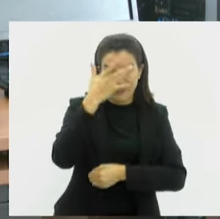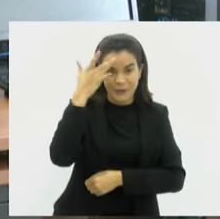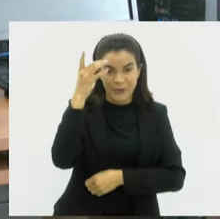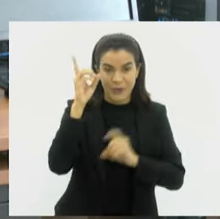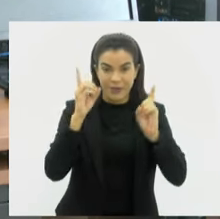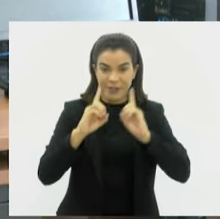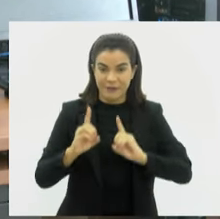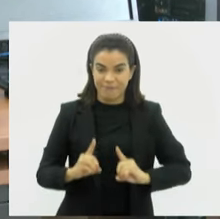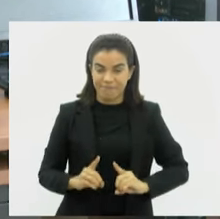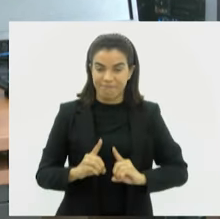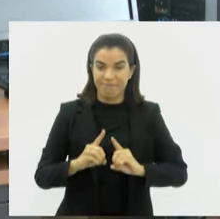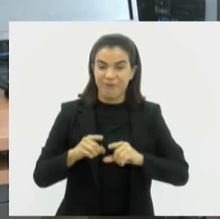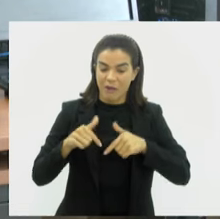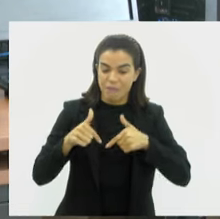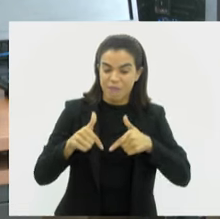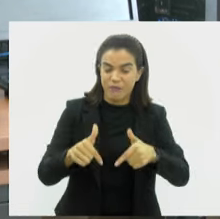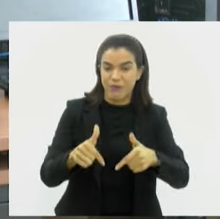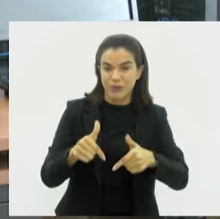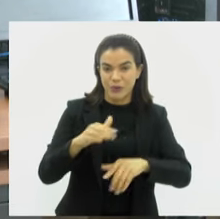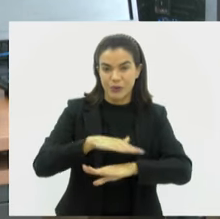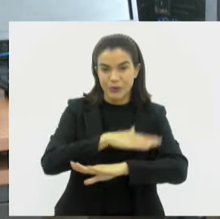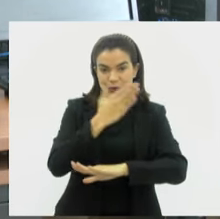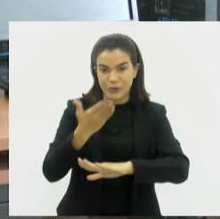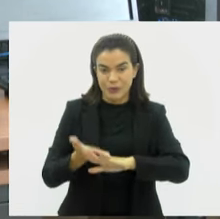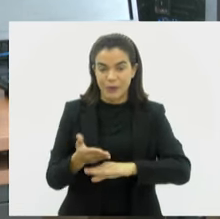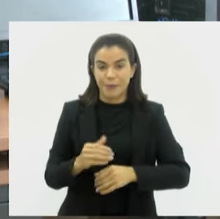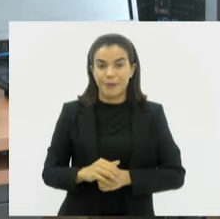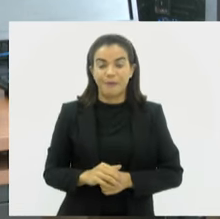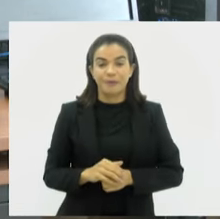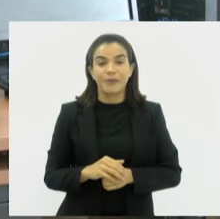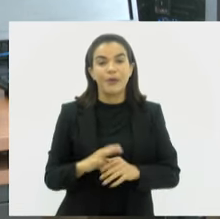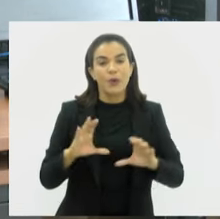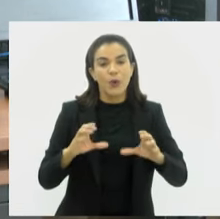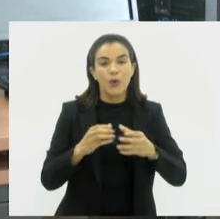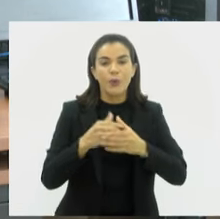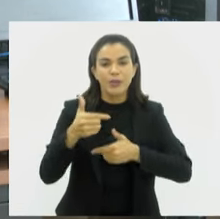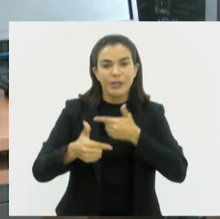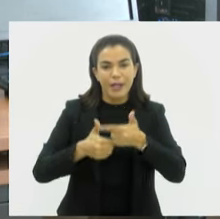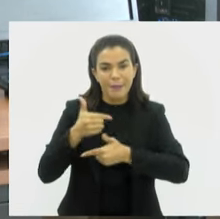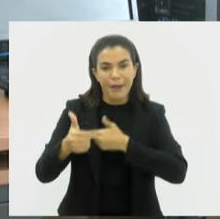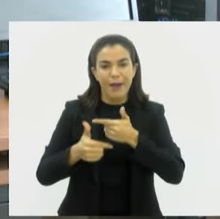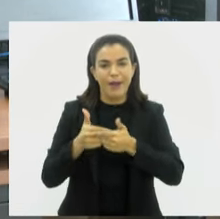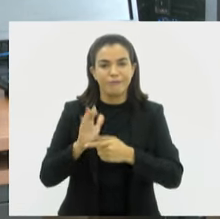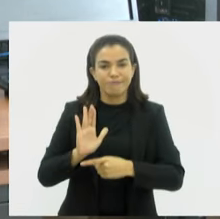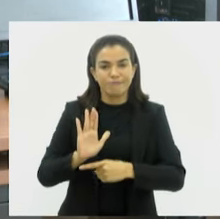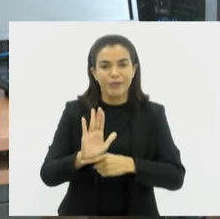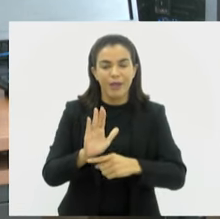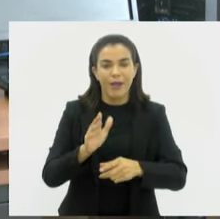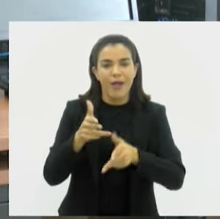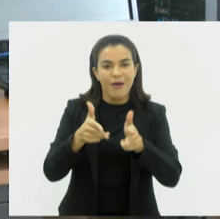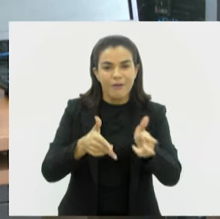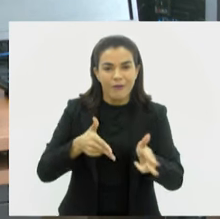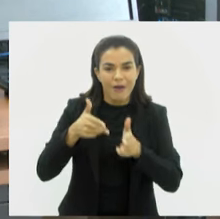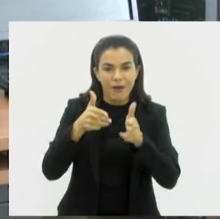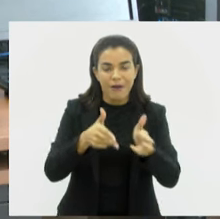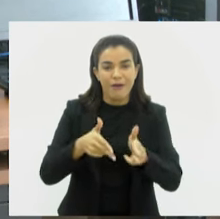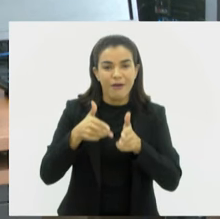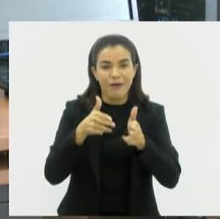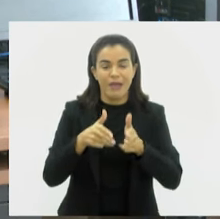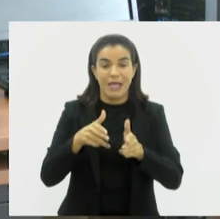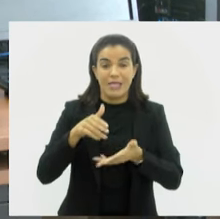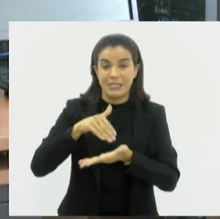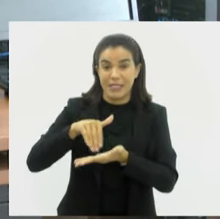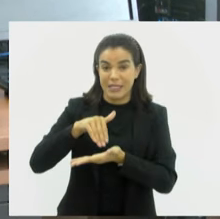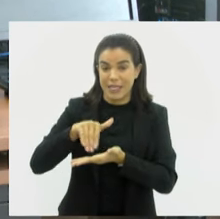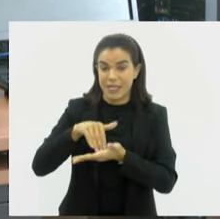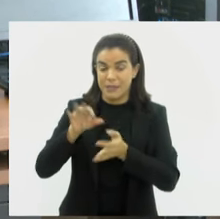fazer durante o dia. Bom, e a Frente Parlamentar Pró-Ferrovias se reuniu ontem com assessores das Secretarias Estaduais